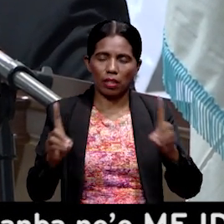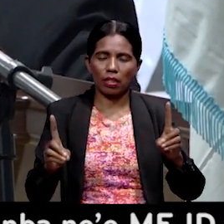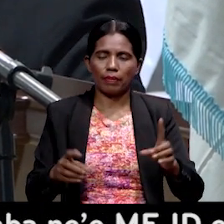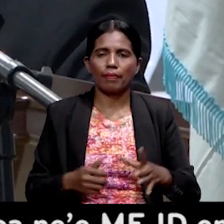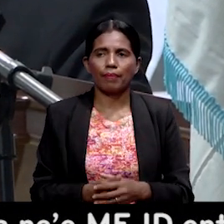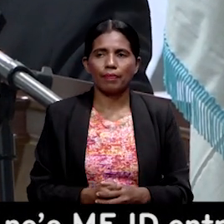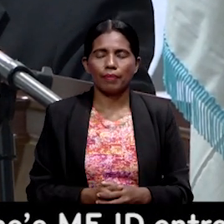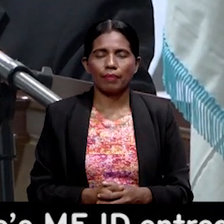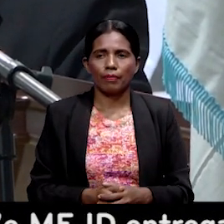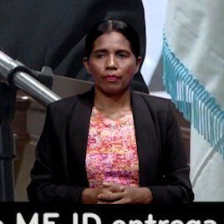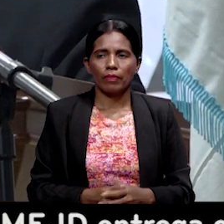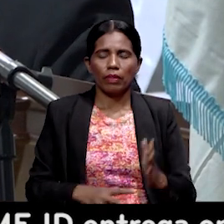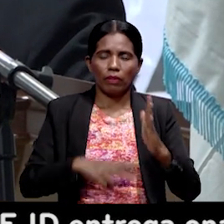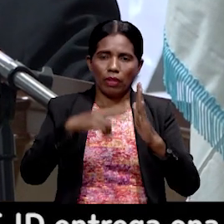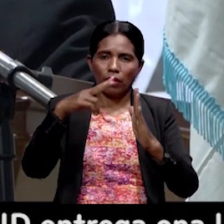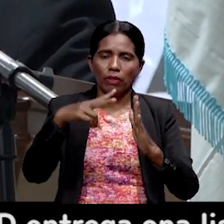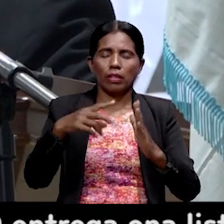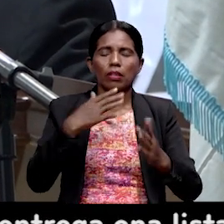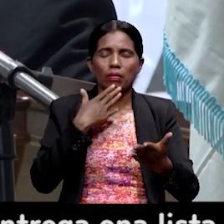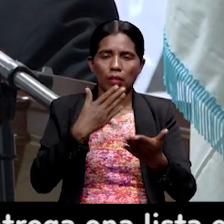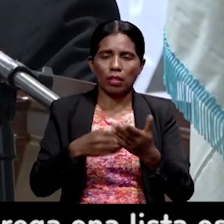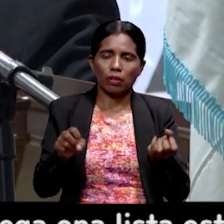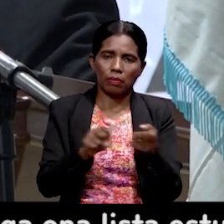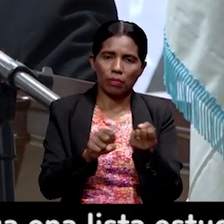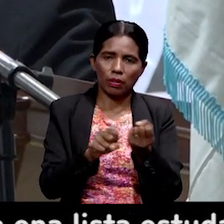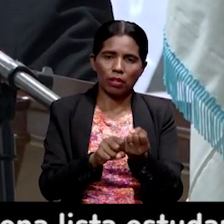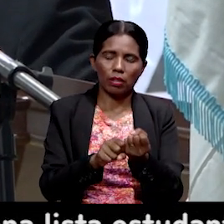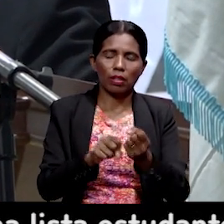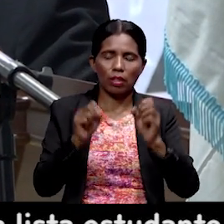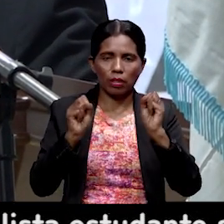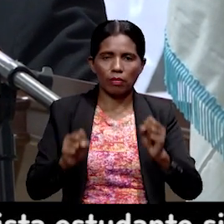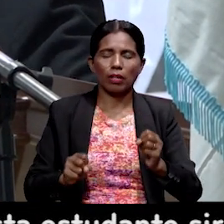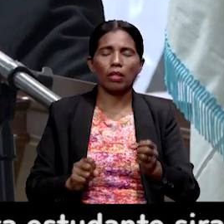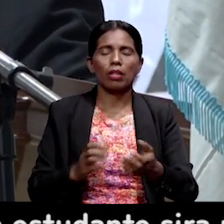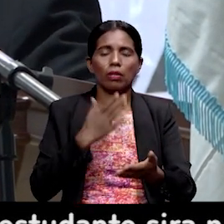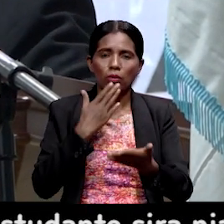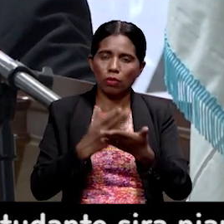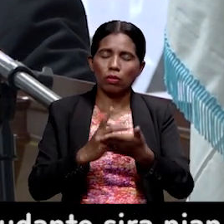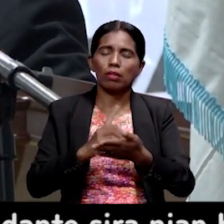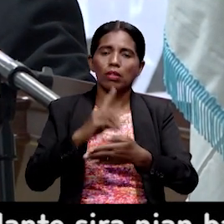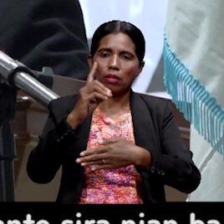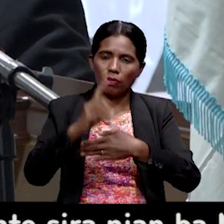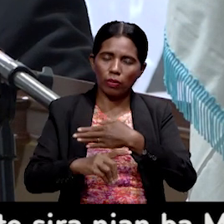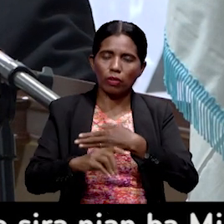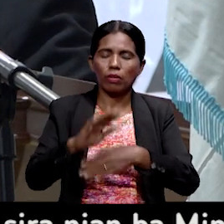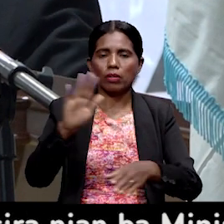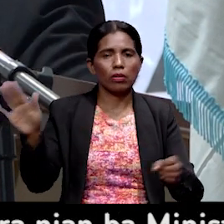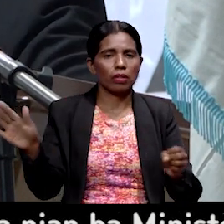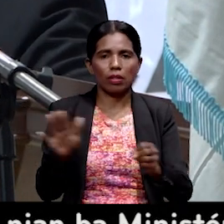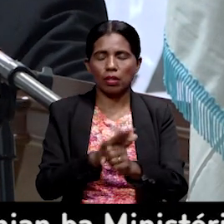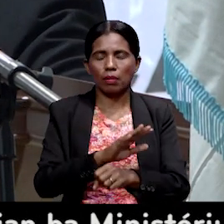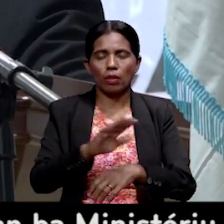que devem, que podem e devem contribuir para bom desenvolvimento sustentável e equilibrado